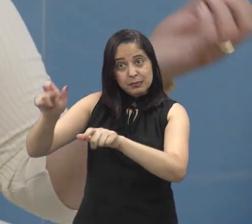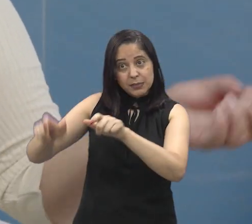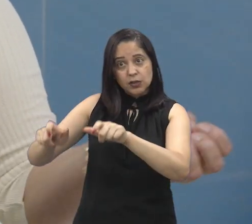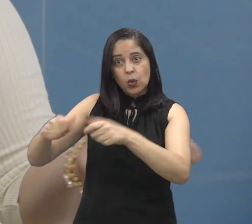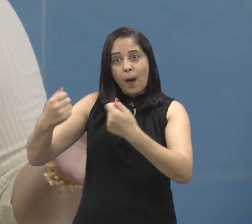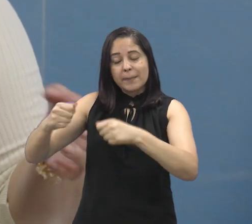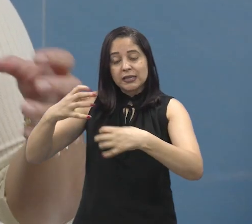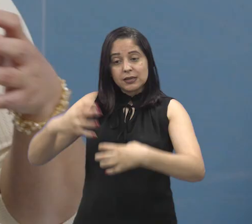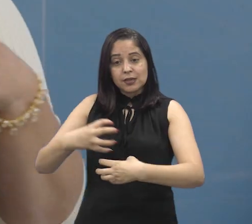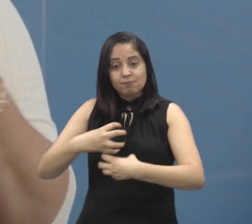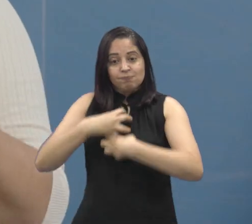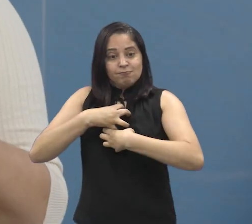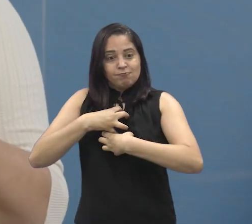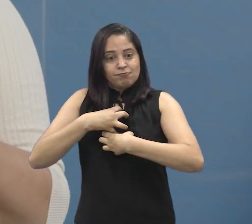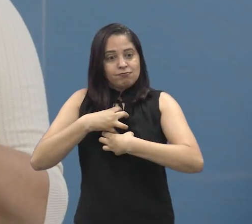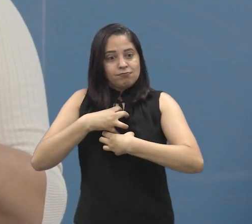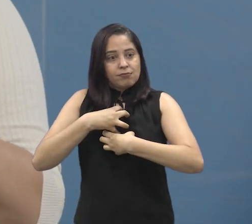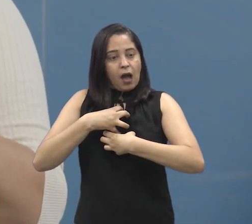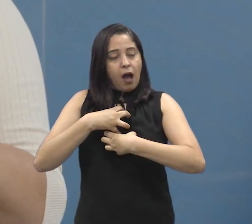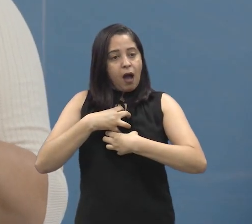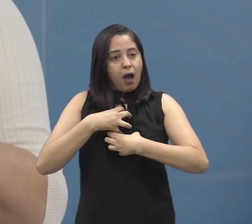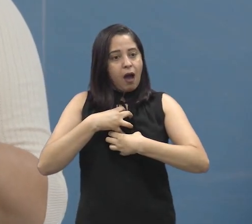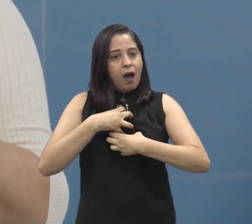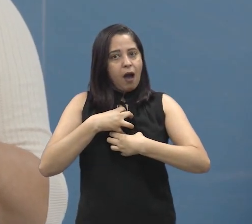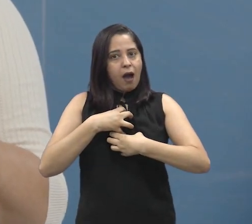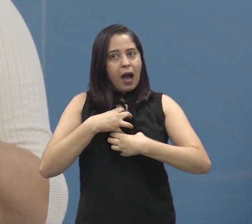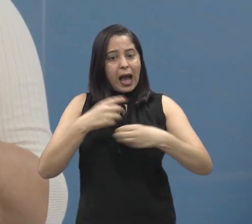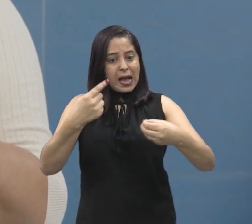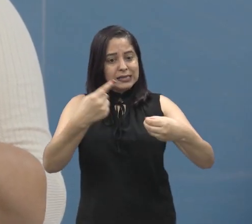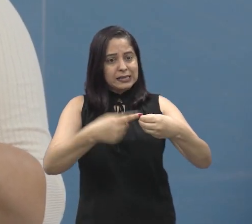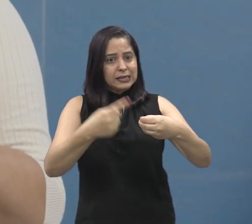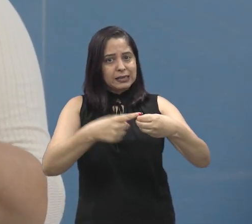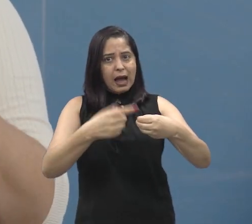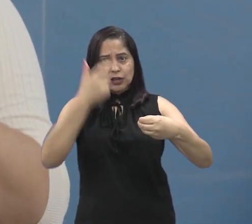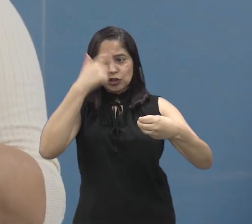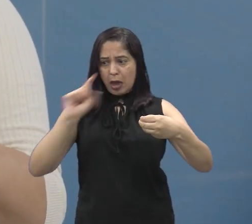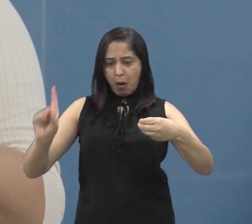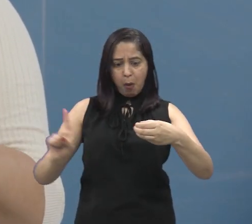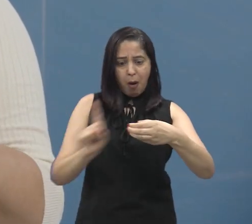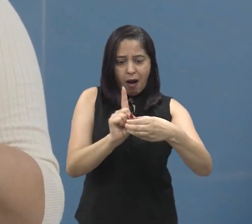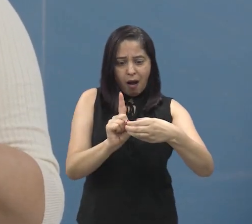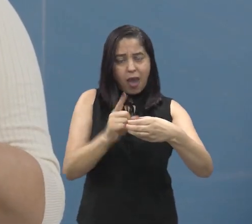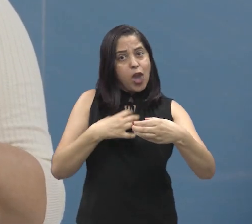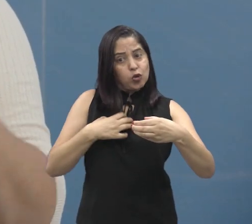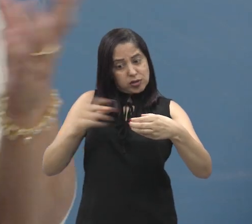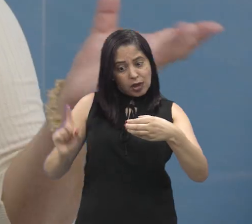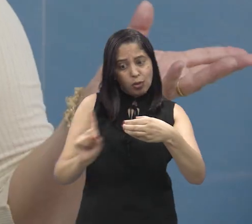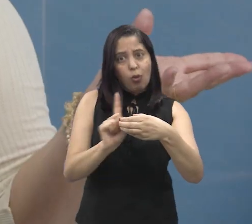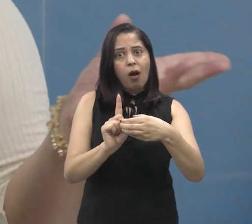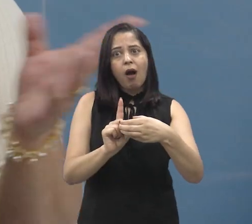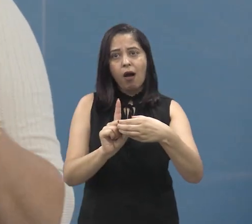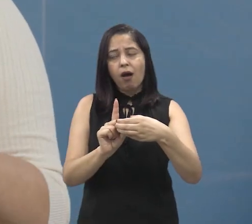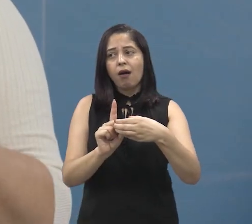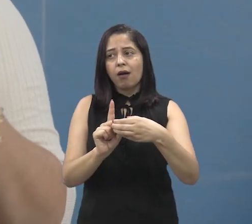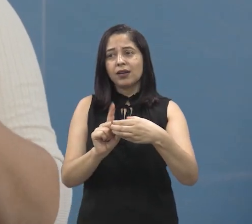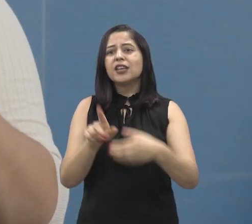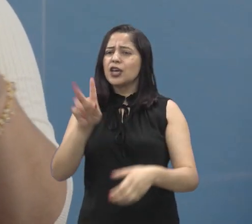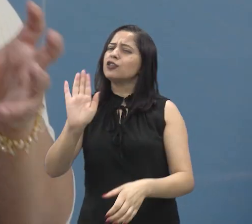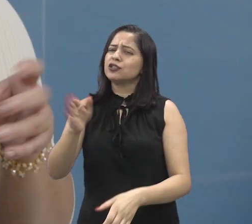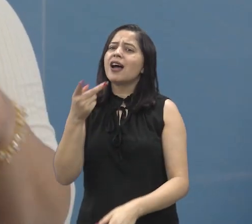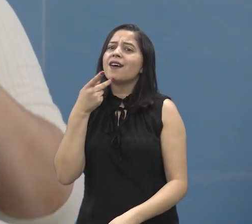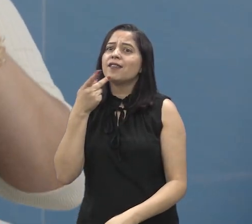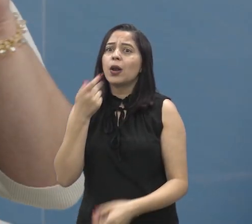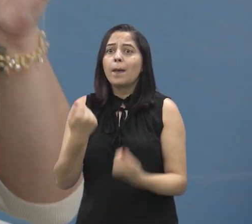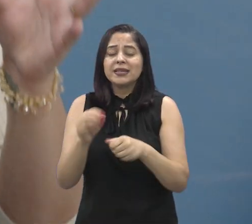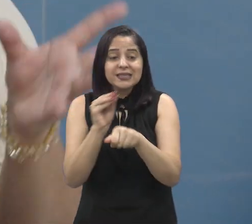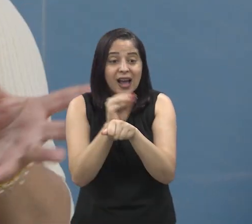pertencimento cultural, essa apropriação do munícipe, né, do local, né? A gente falou no início, cuidar do